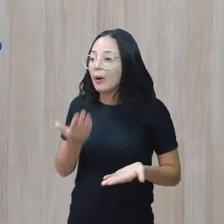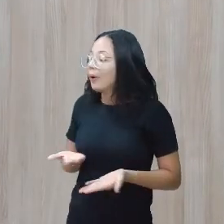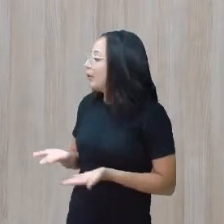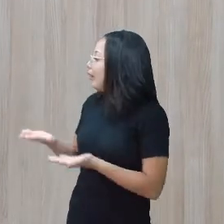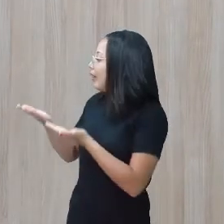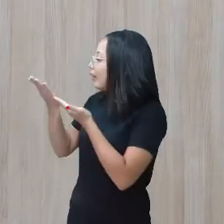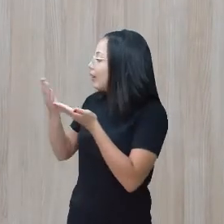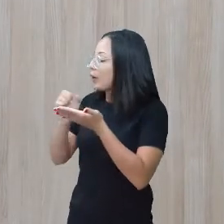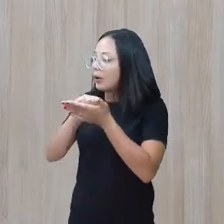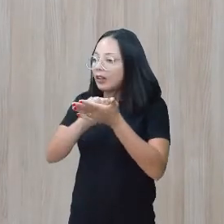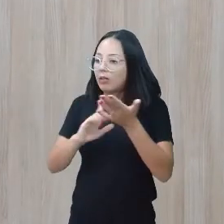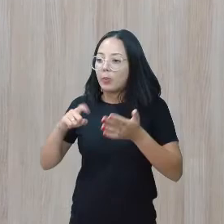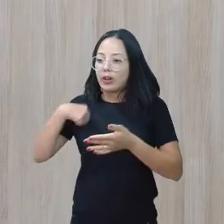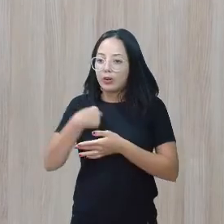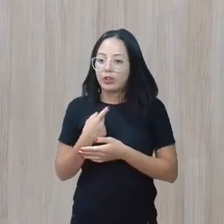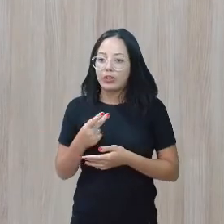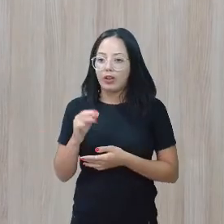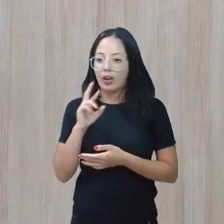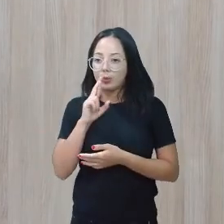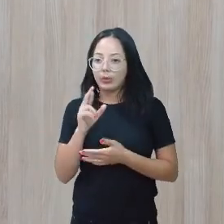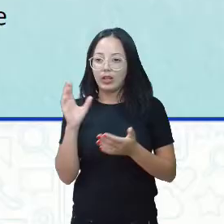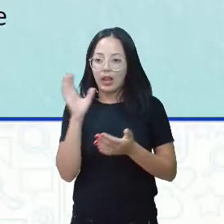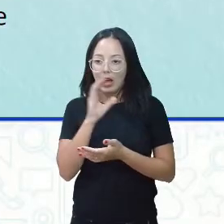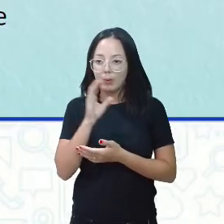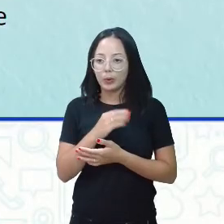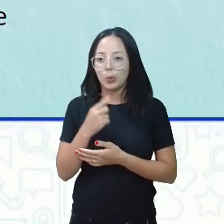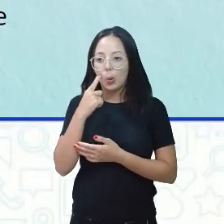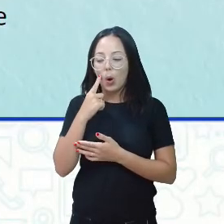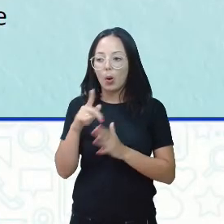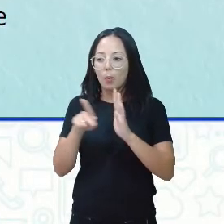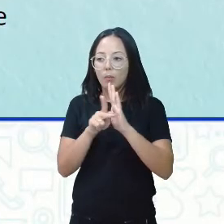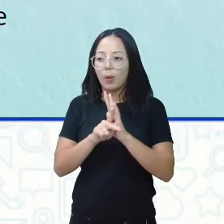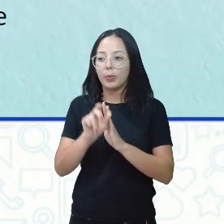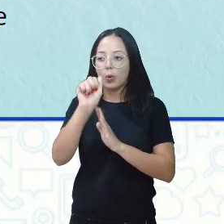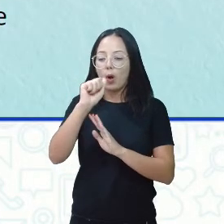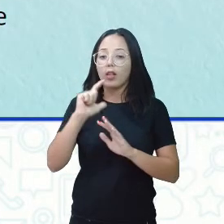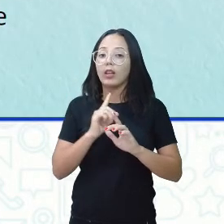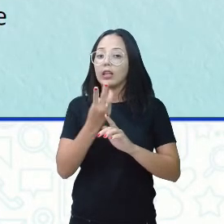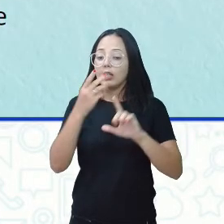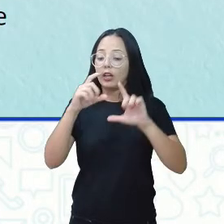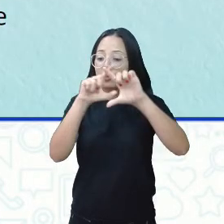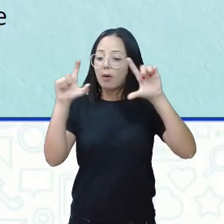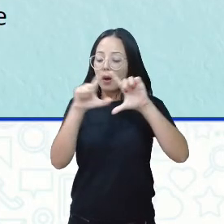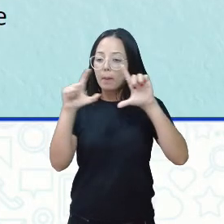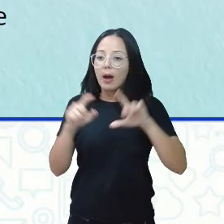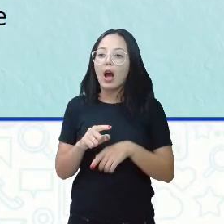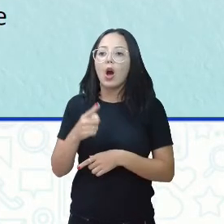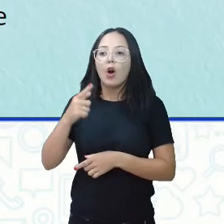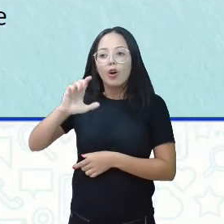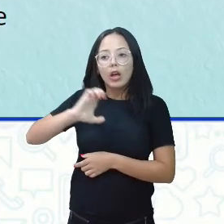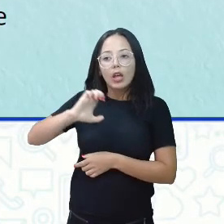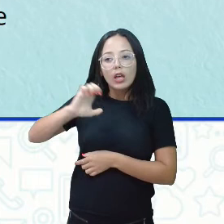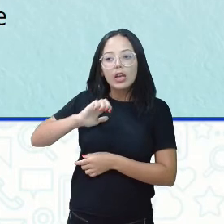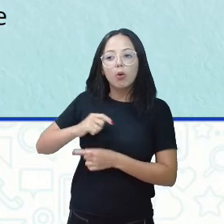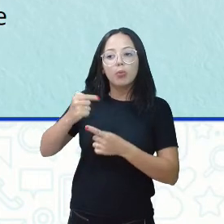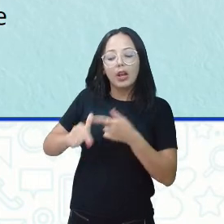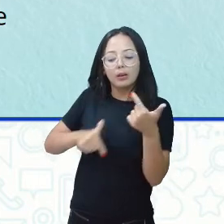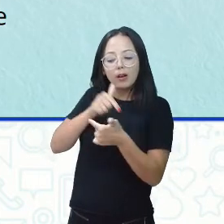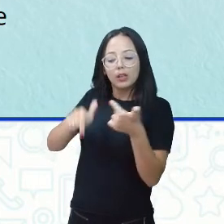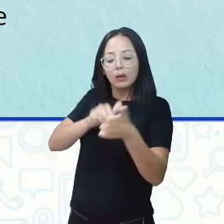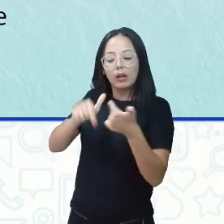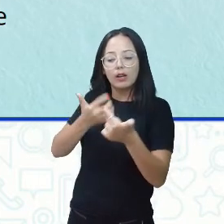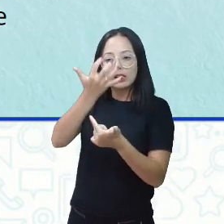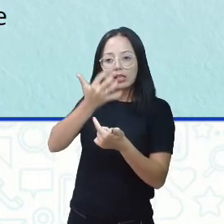exercício para a gente fazer, vamos responder rapidinho. Ó, na coluna A, a gente tem 3 frases. ficava rico à medida que